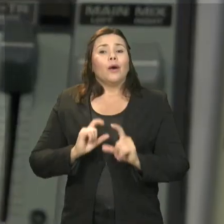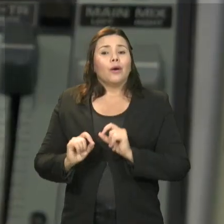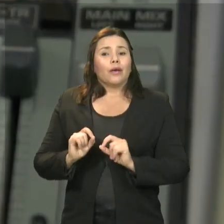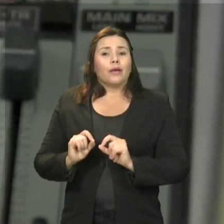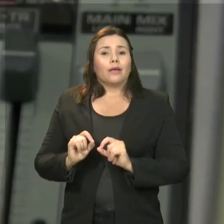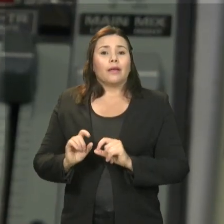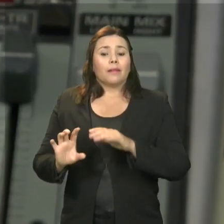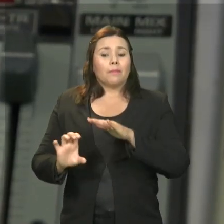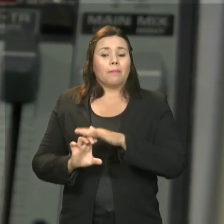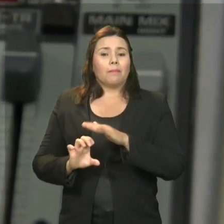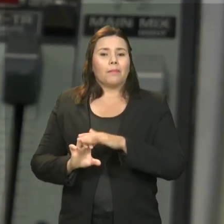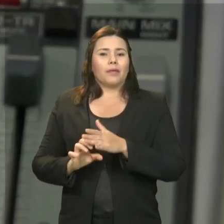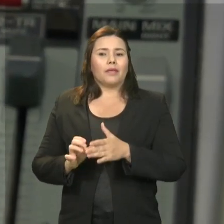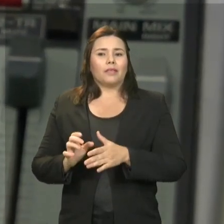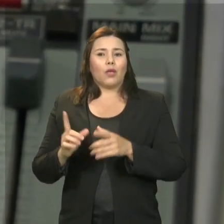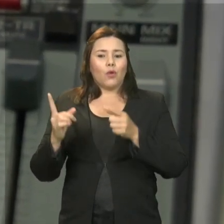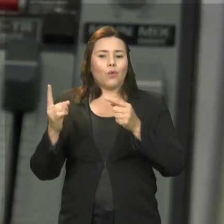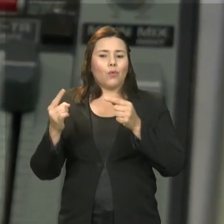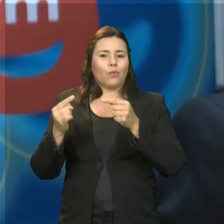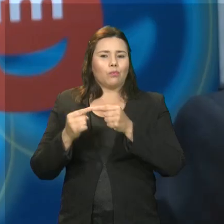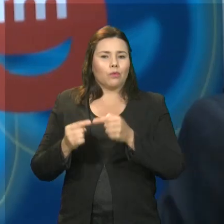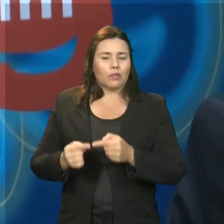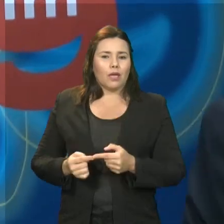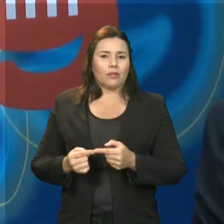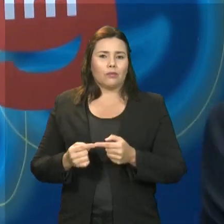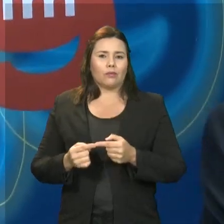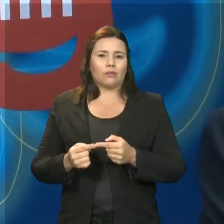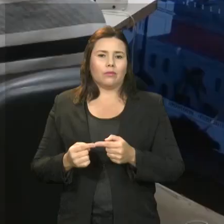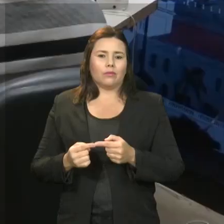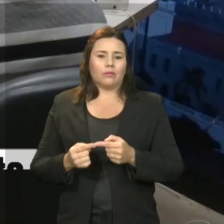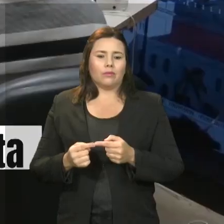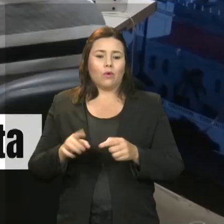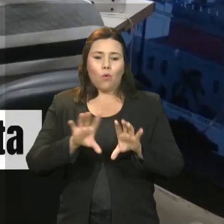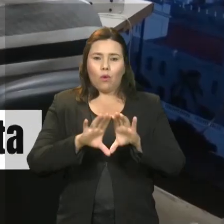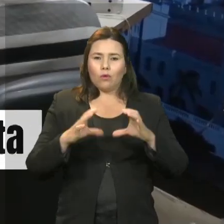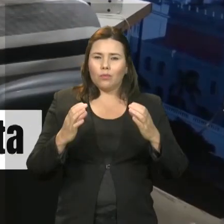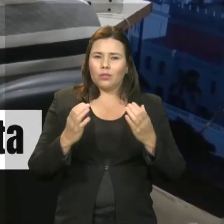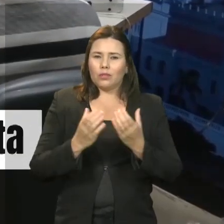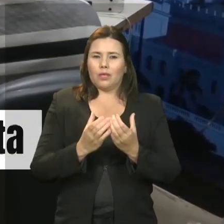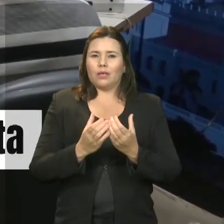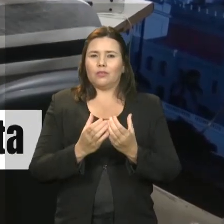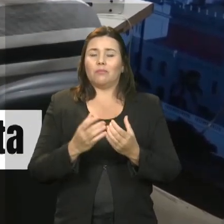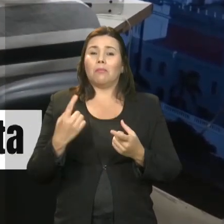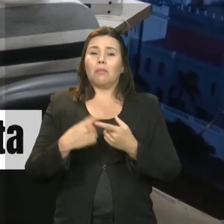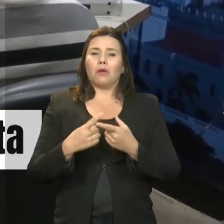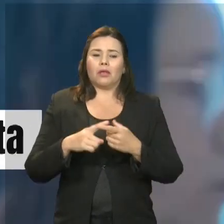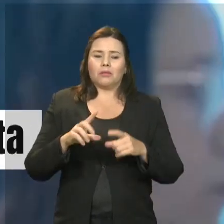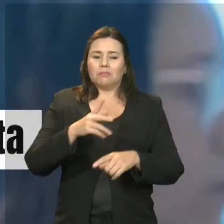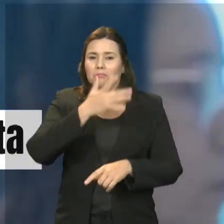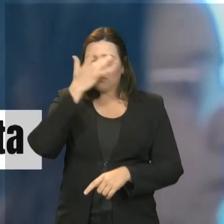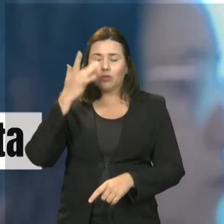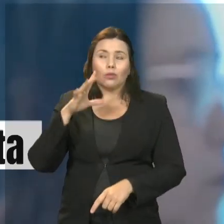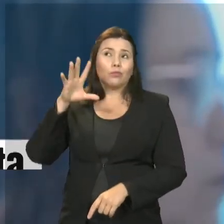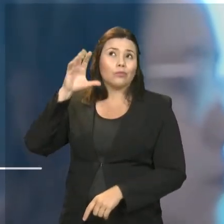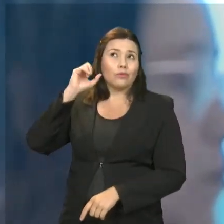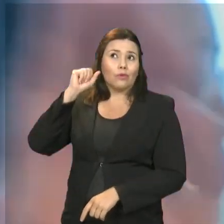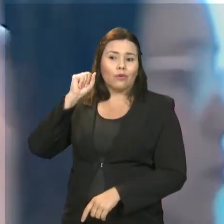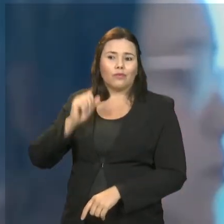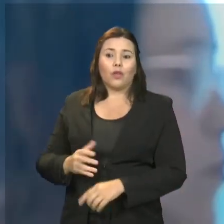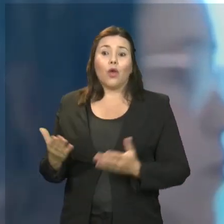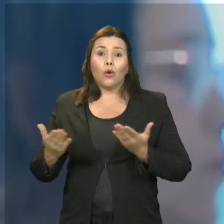o ponto de contato mais direto com a comunidade. Neste 7 de novembro, onde se comemora o Dia do